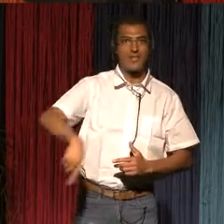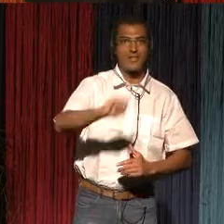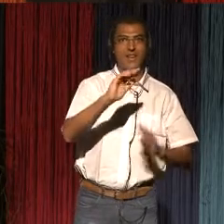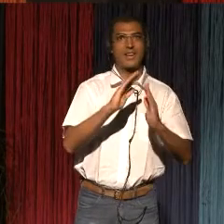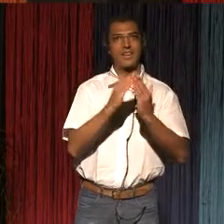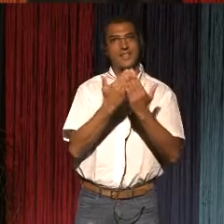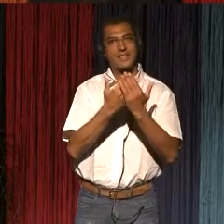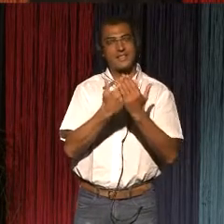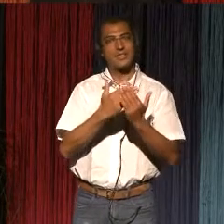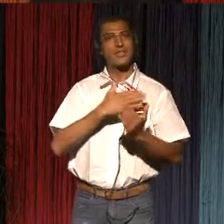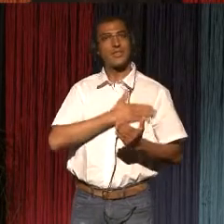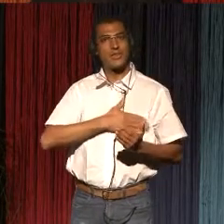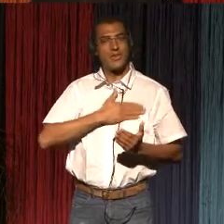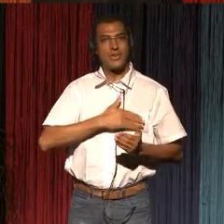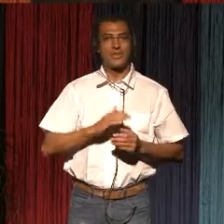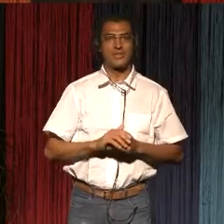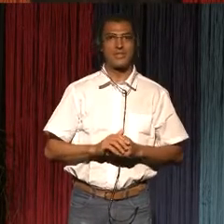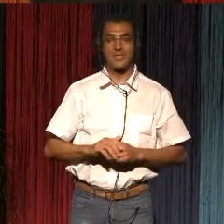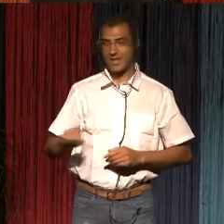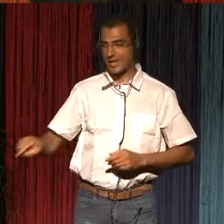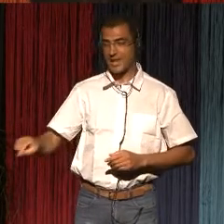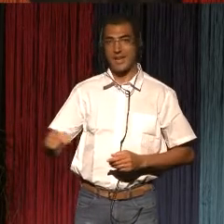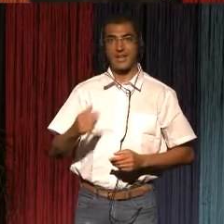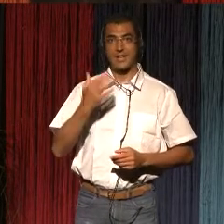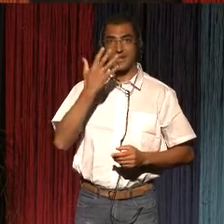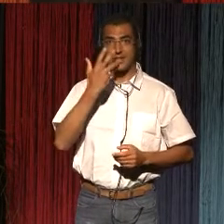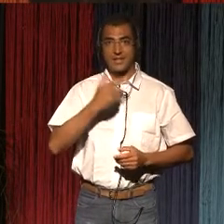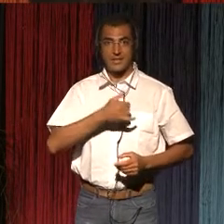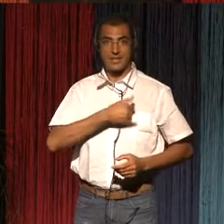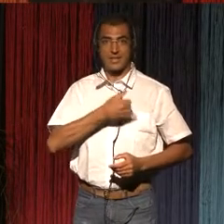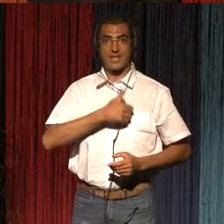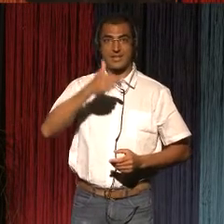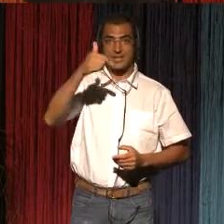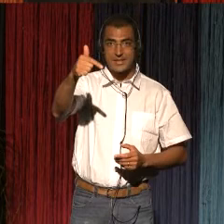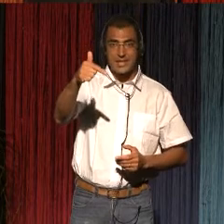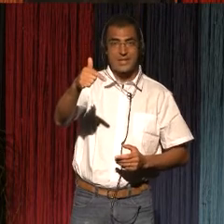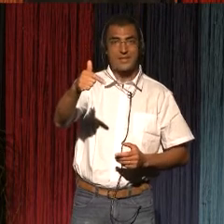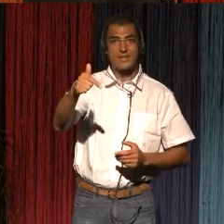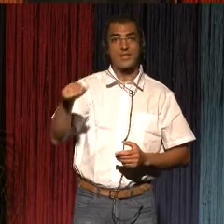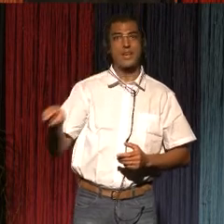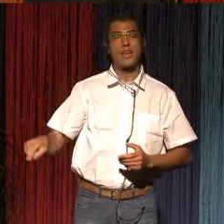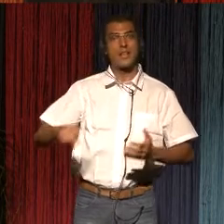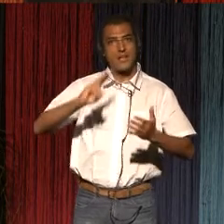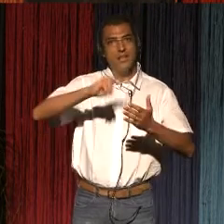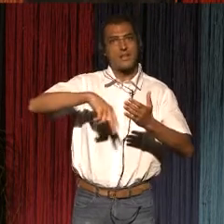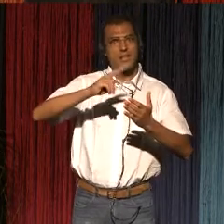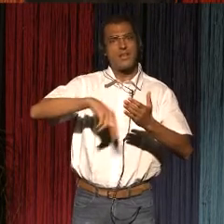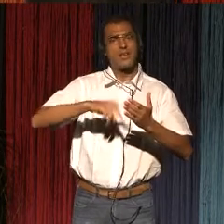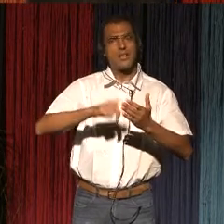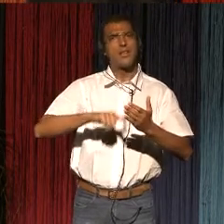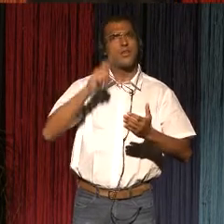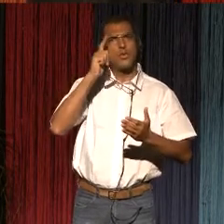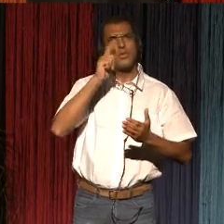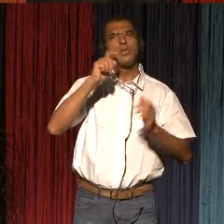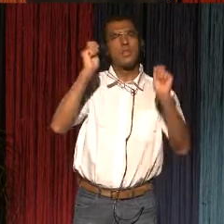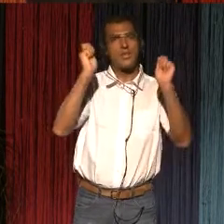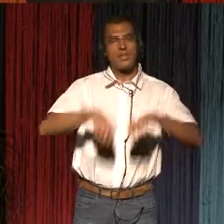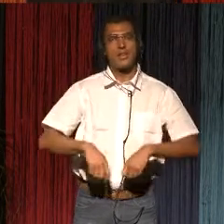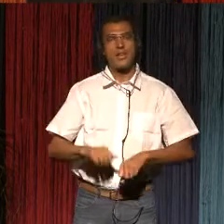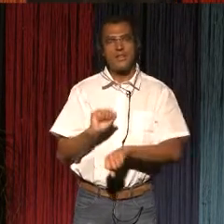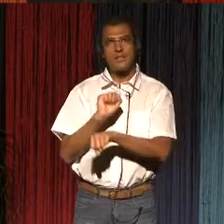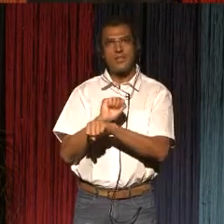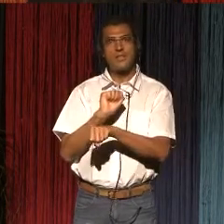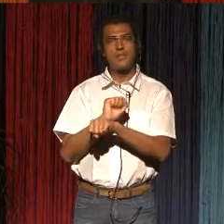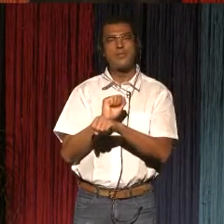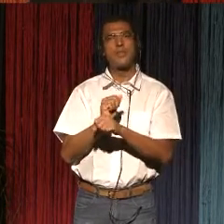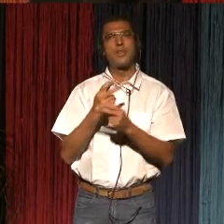ler aos 7 anos. Ela não precisa ter que ler aos 5, senão ela vai odiar a escola. É mais importante que as crianças não pensem que elas